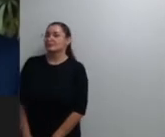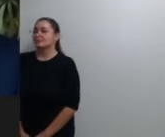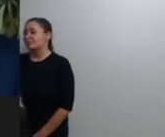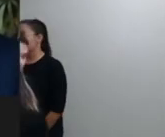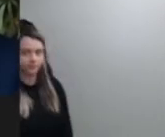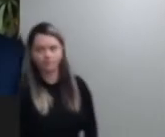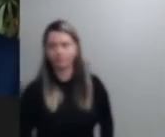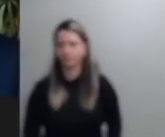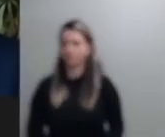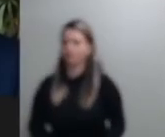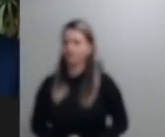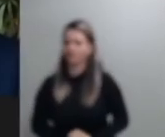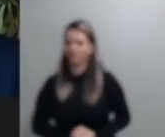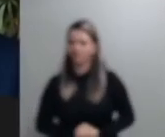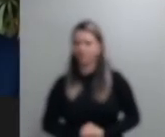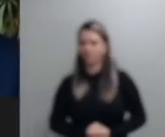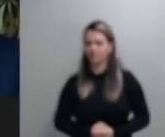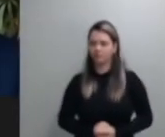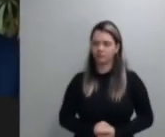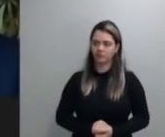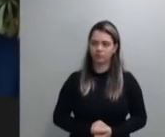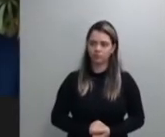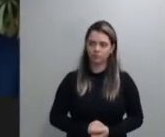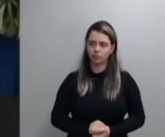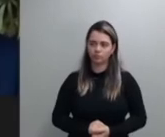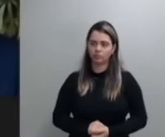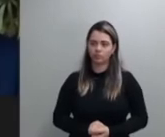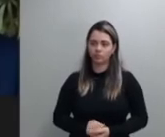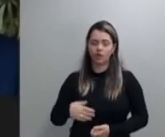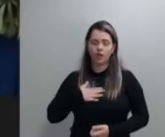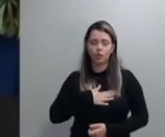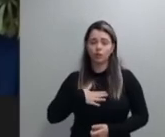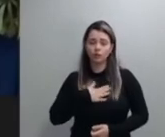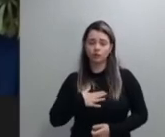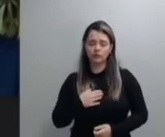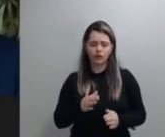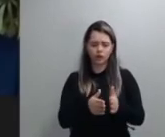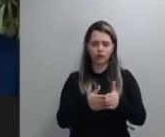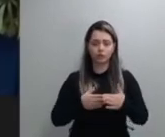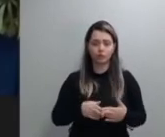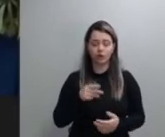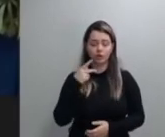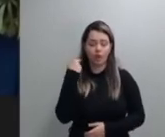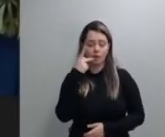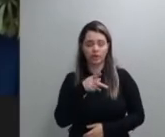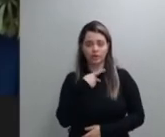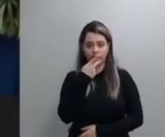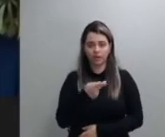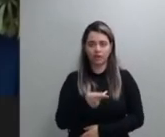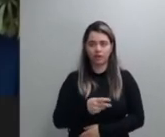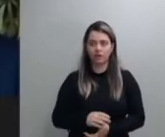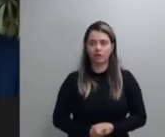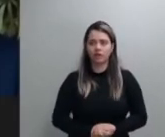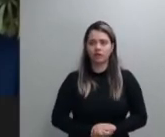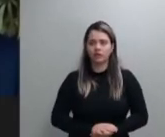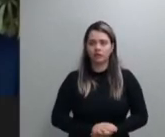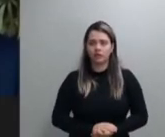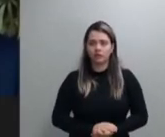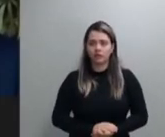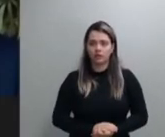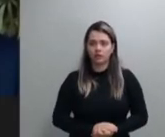se ele está quando concluir eu gostaria de me manifestar pois não de modo que em face disso eu